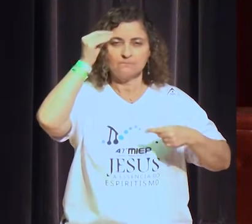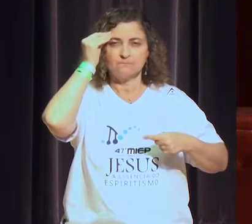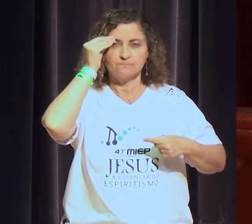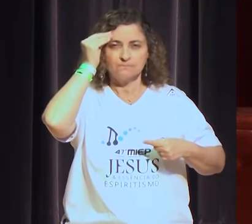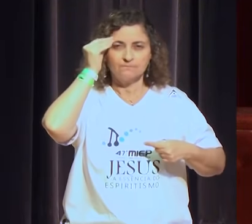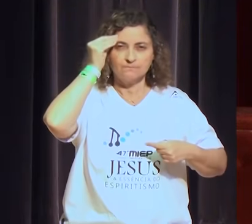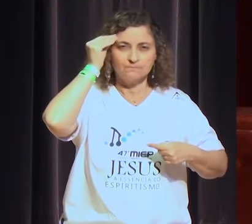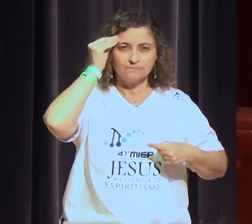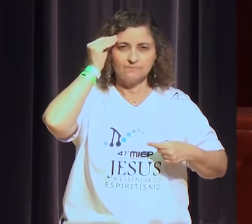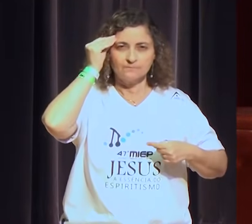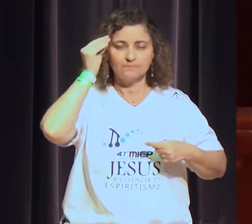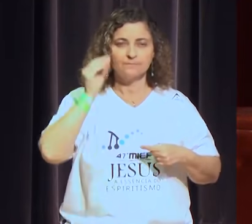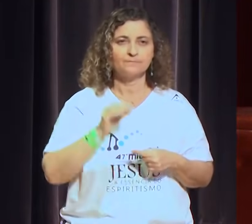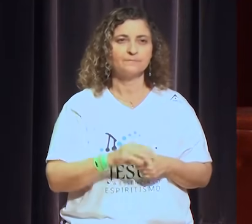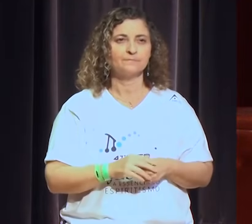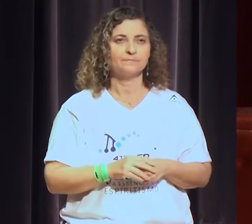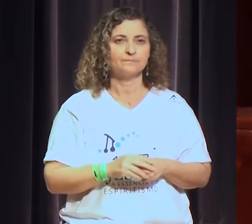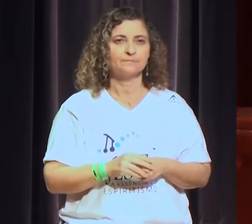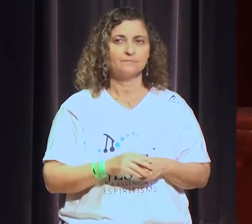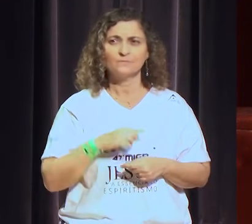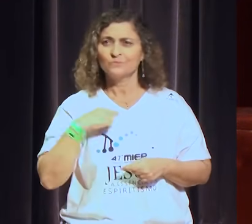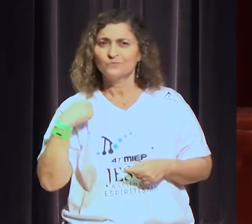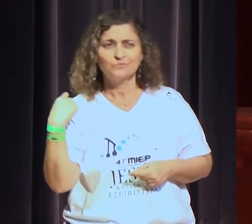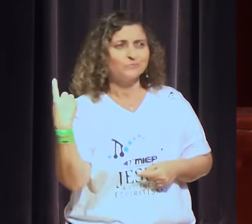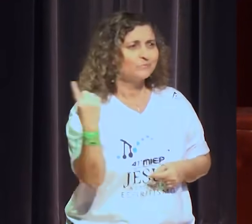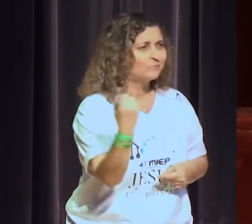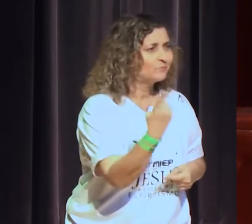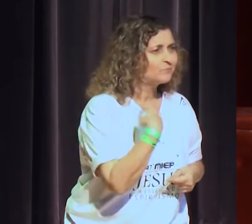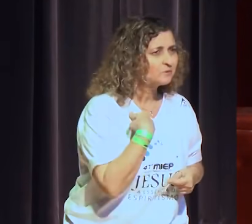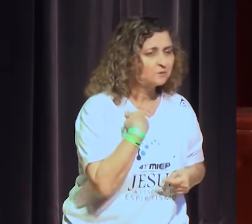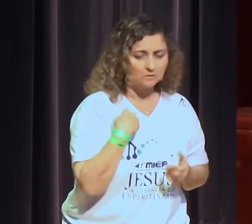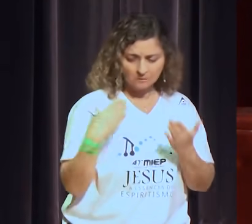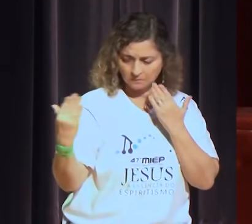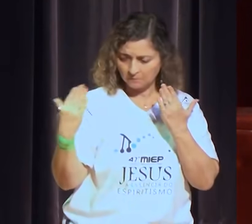Viveram um nível de experiência religiosa